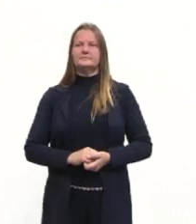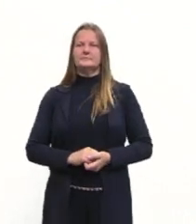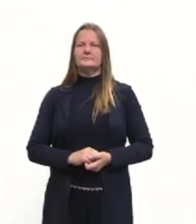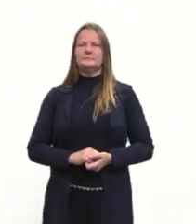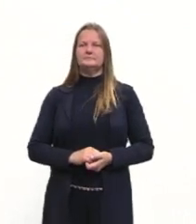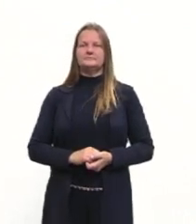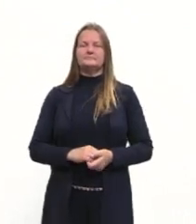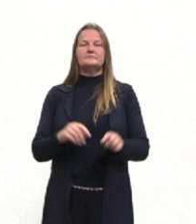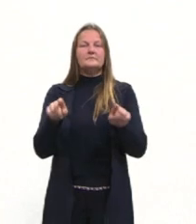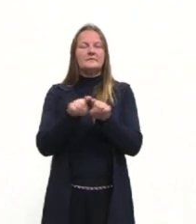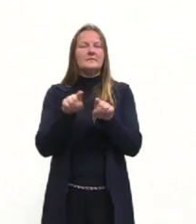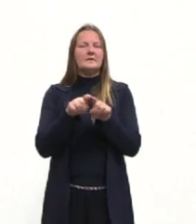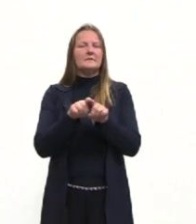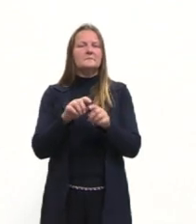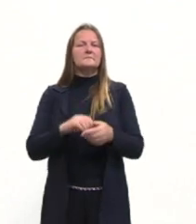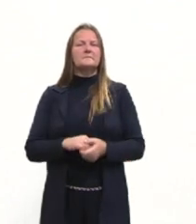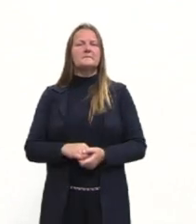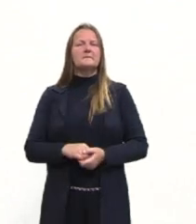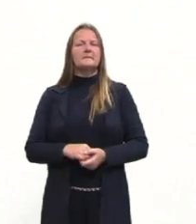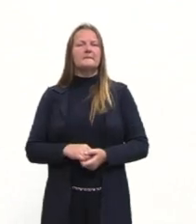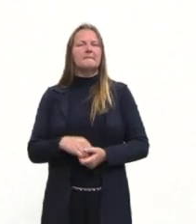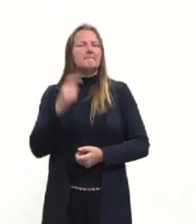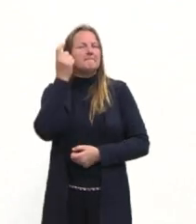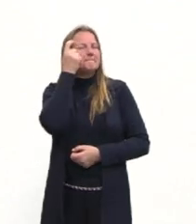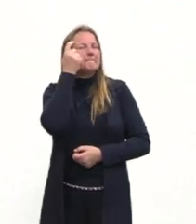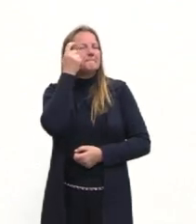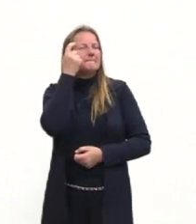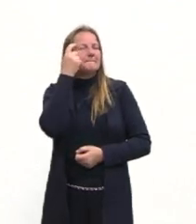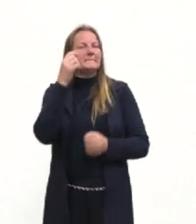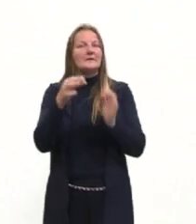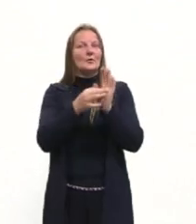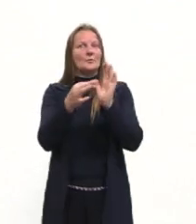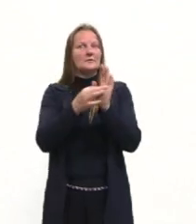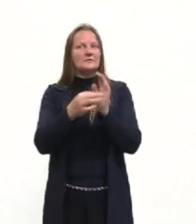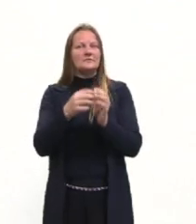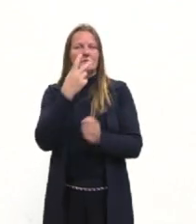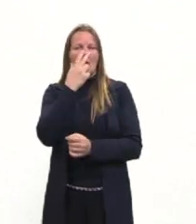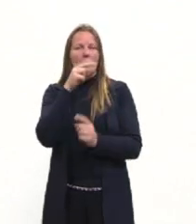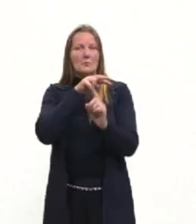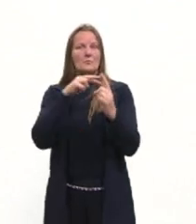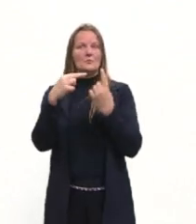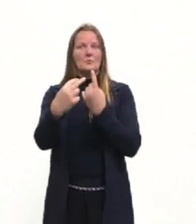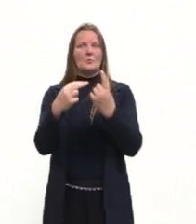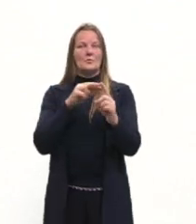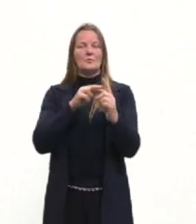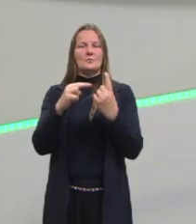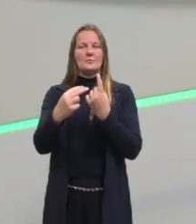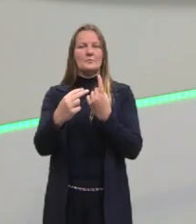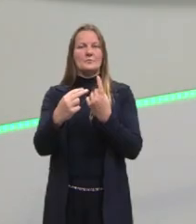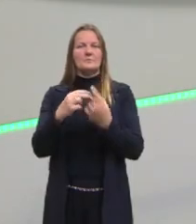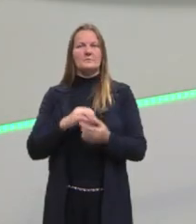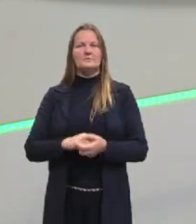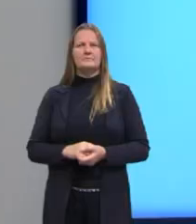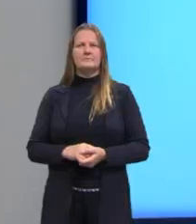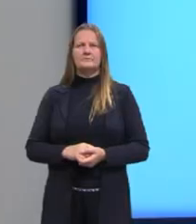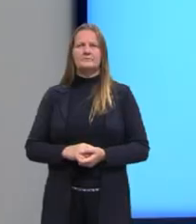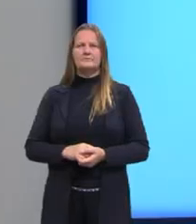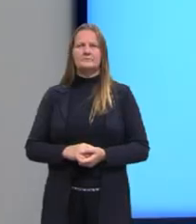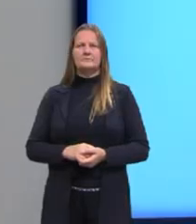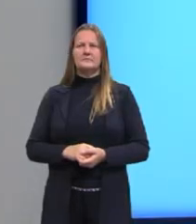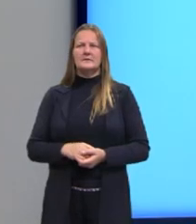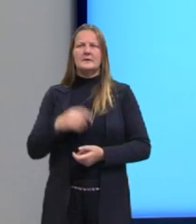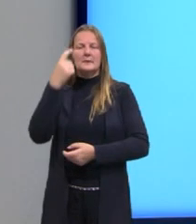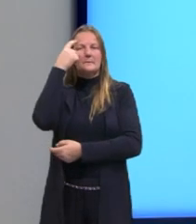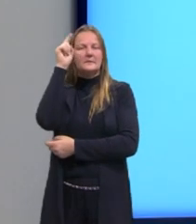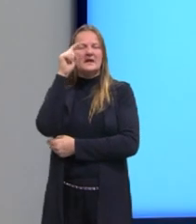a gente tem, pensando em opinião como ponto de vista ou pensando como opinião,